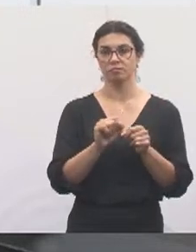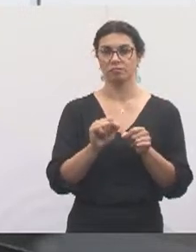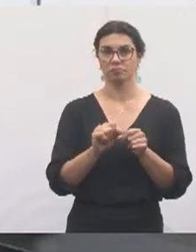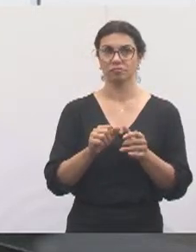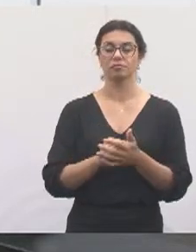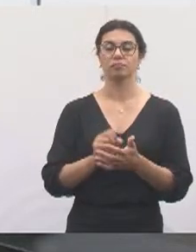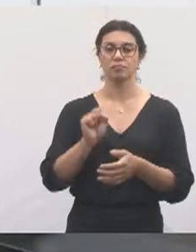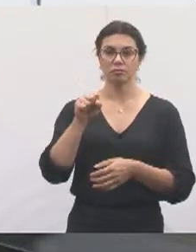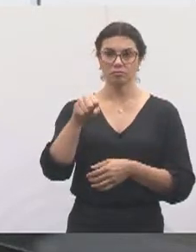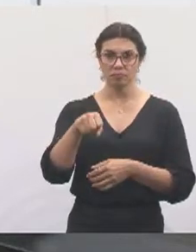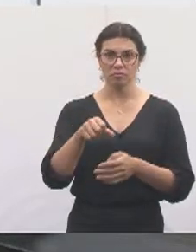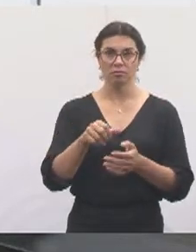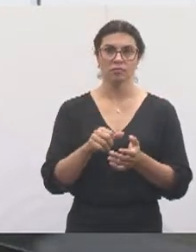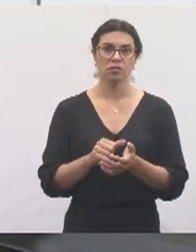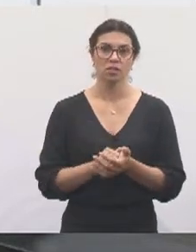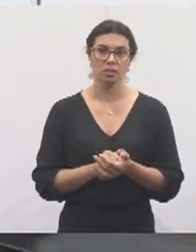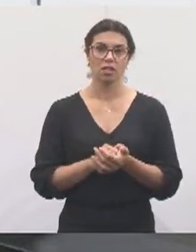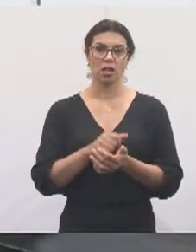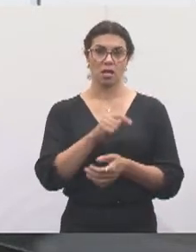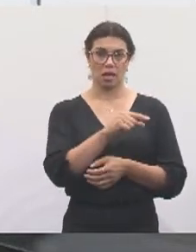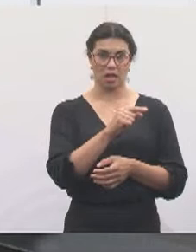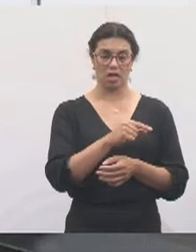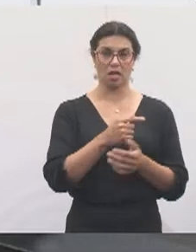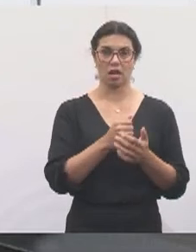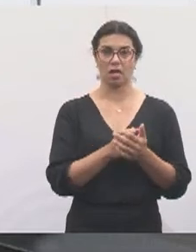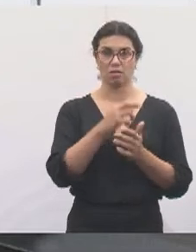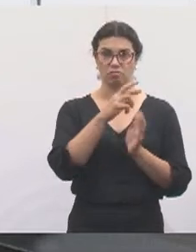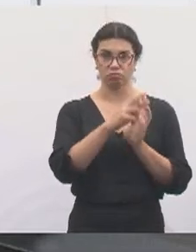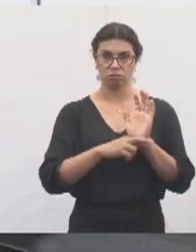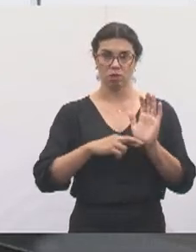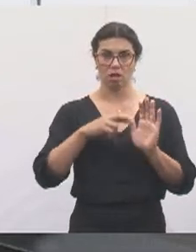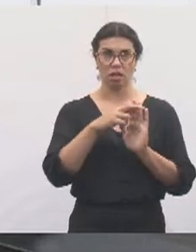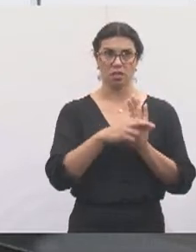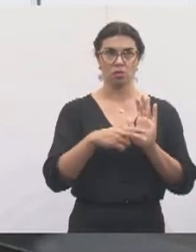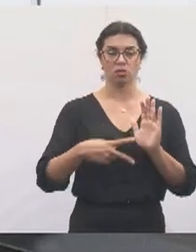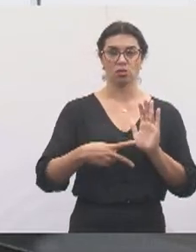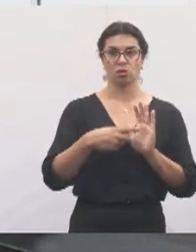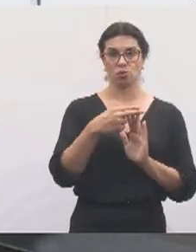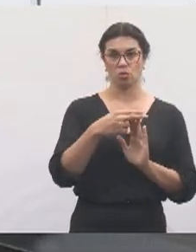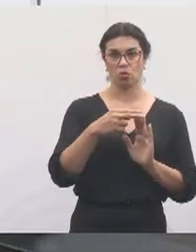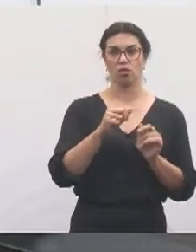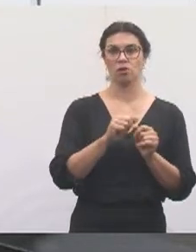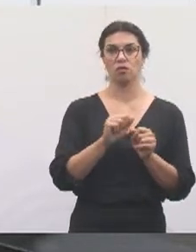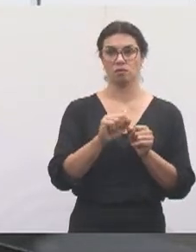em consulta e avaliação cirrgica mico